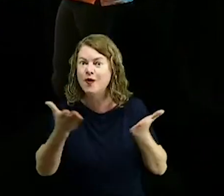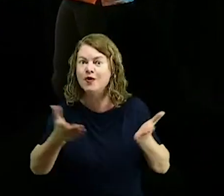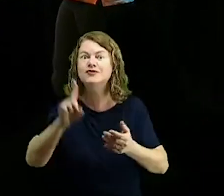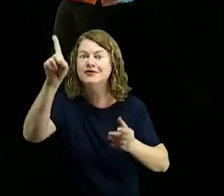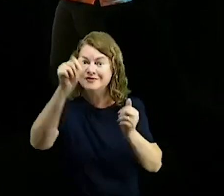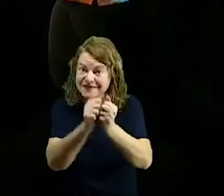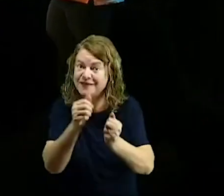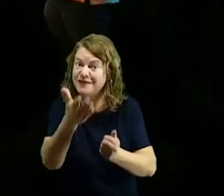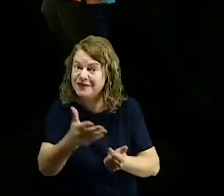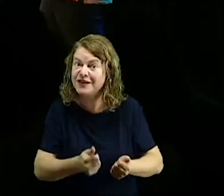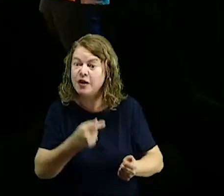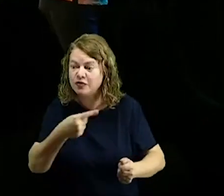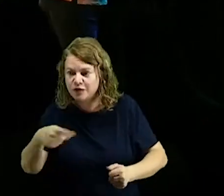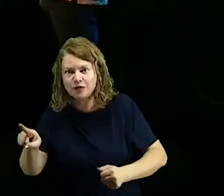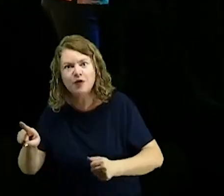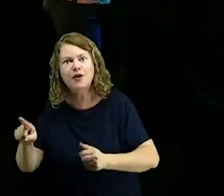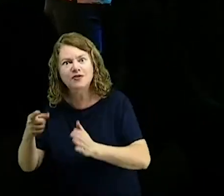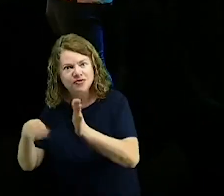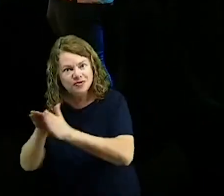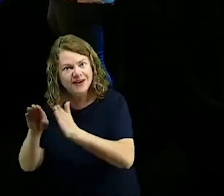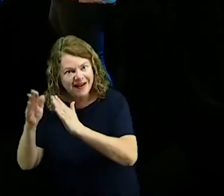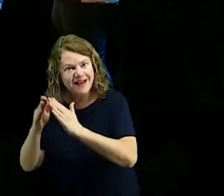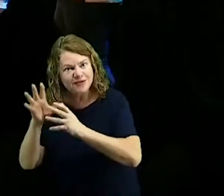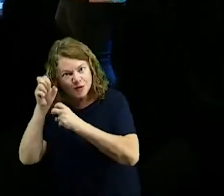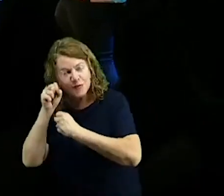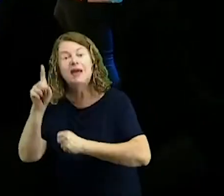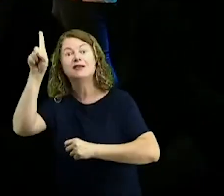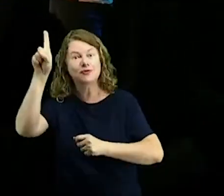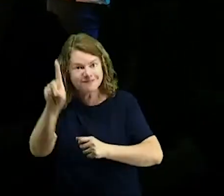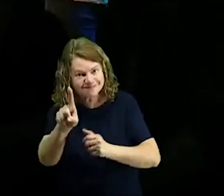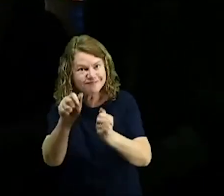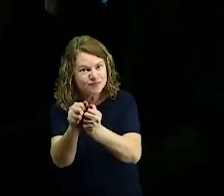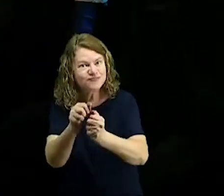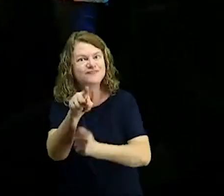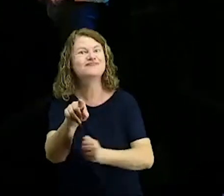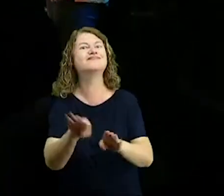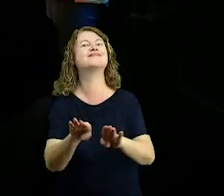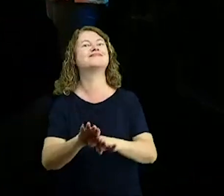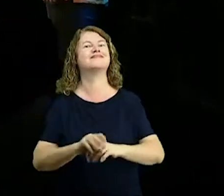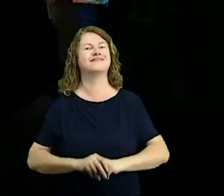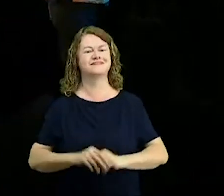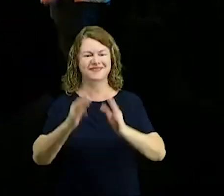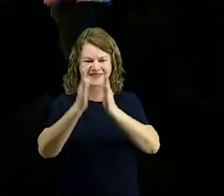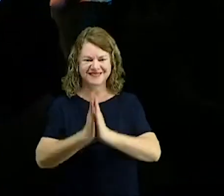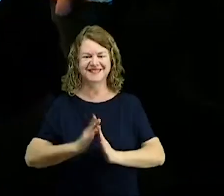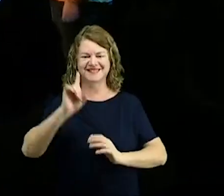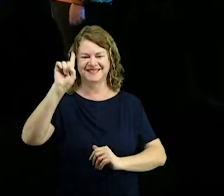chegar em casa e for dormir hoje. Amém? Vamos adorar a Deus enquanto isso.